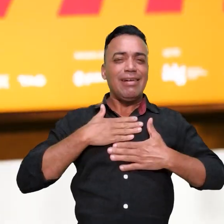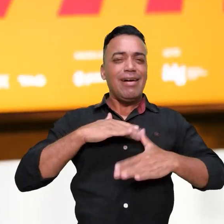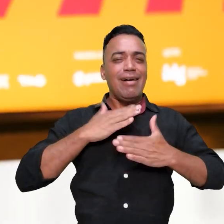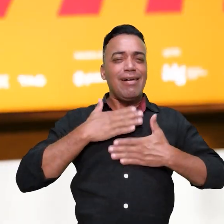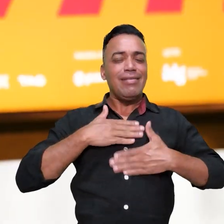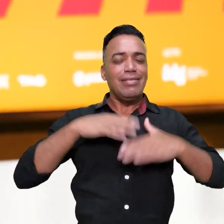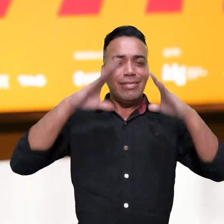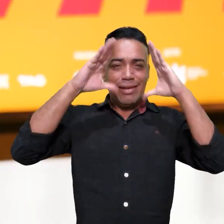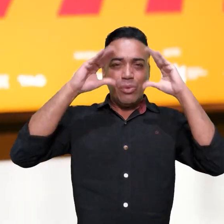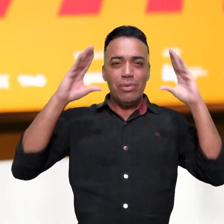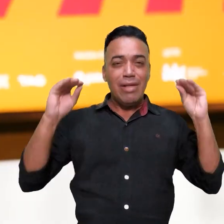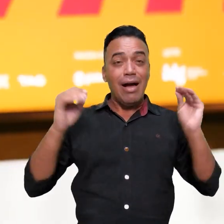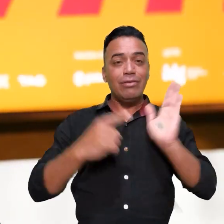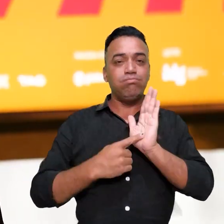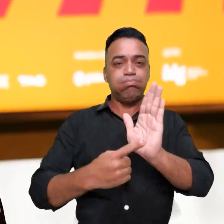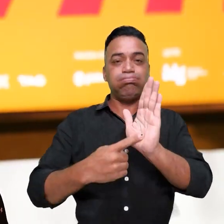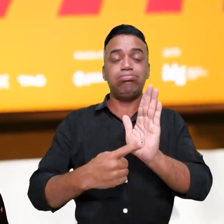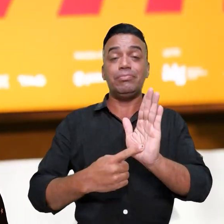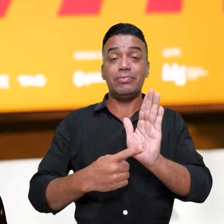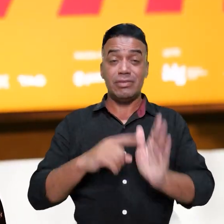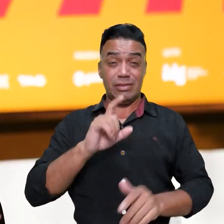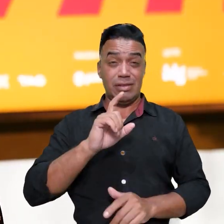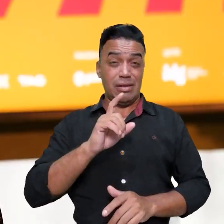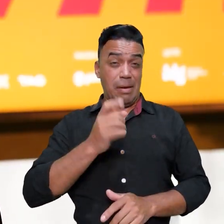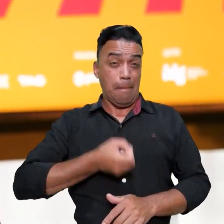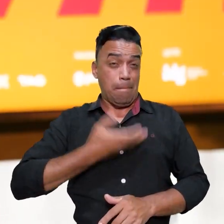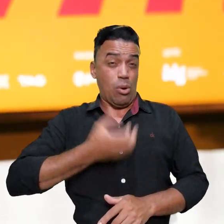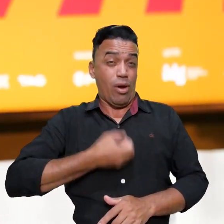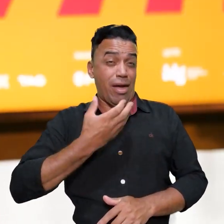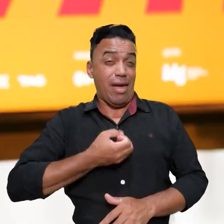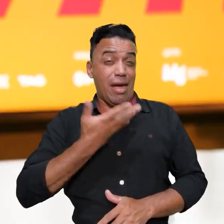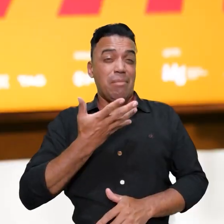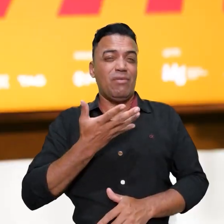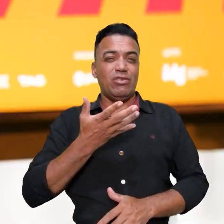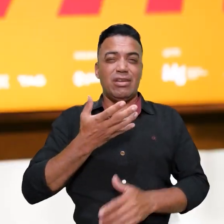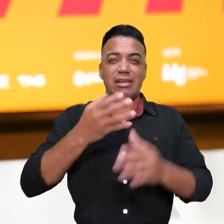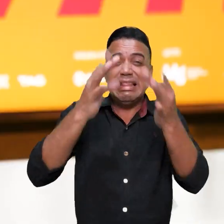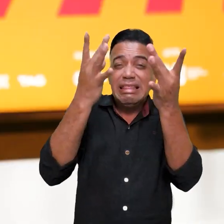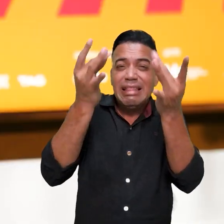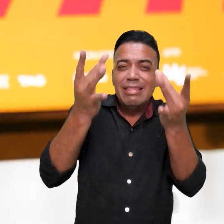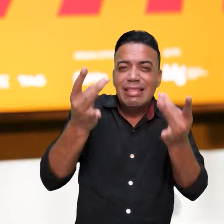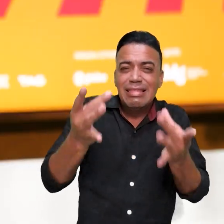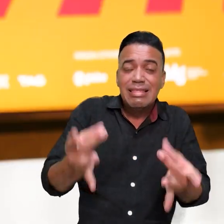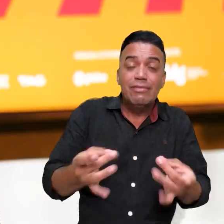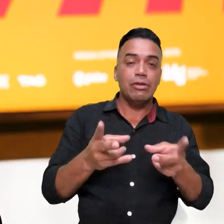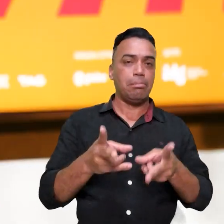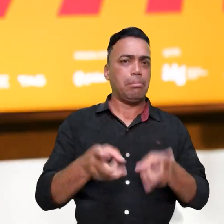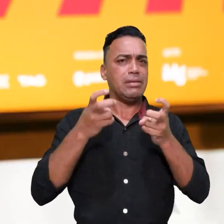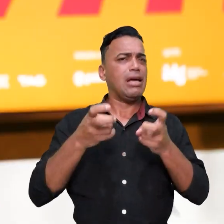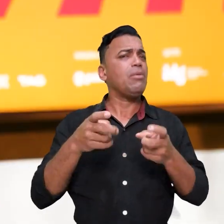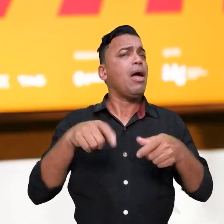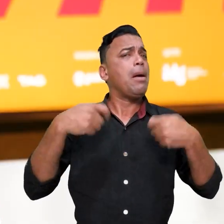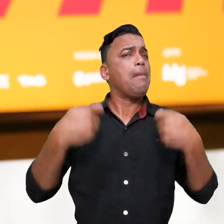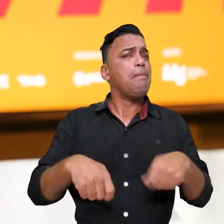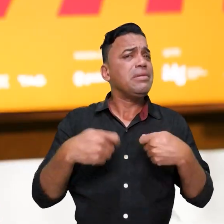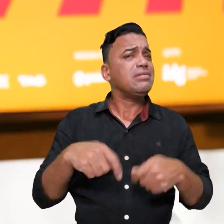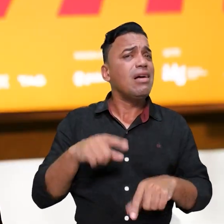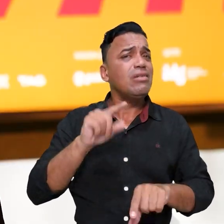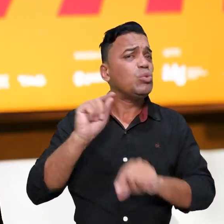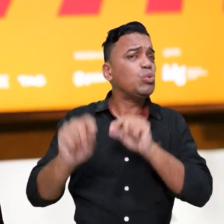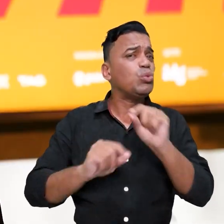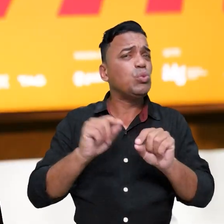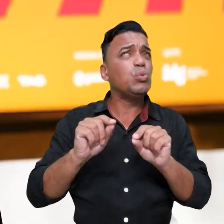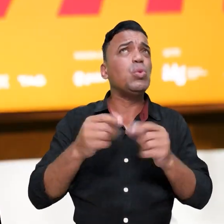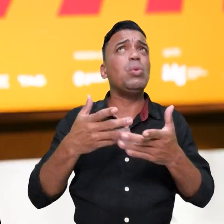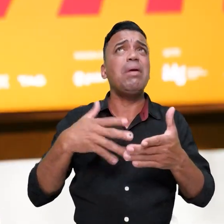é maravilhoso. Você destrinchar um poema desses, você percebe que o que ela está precisando